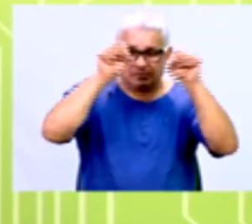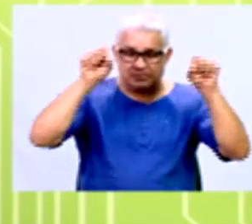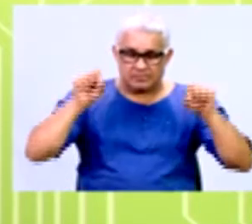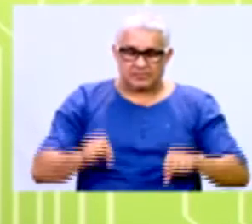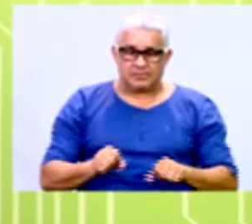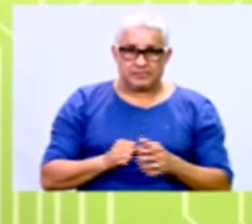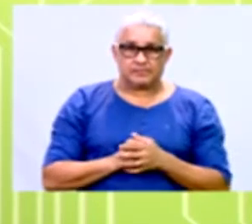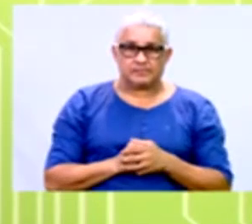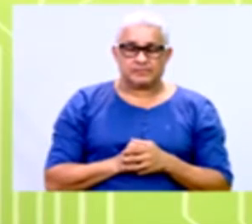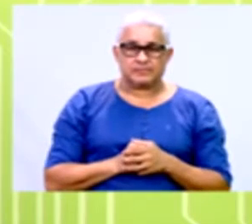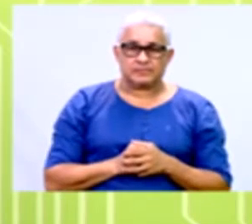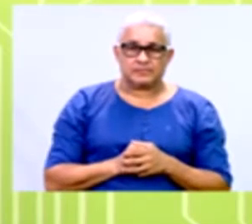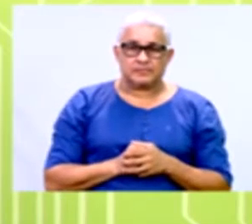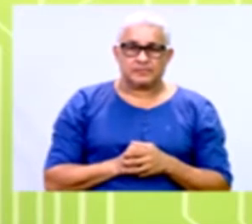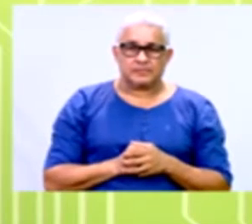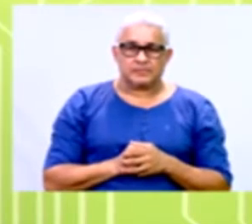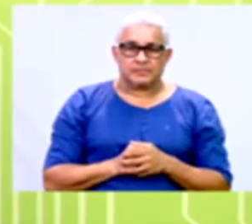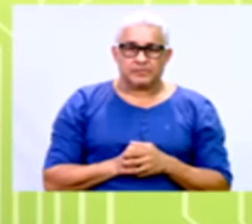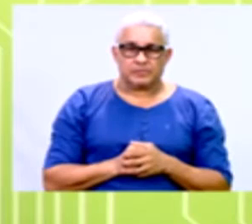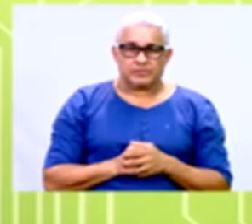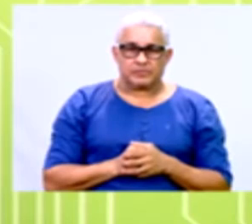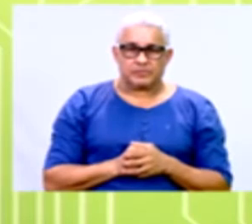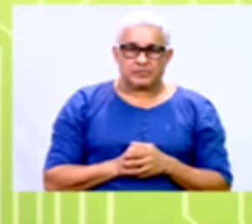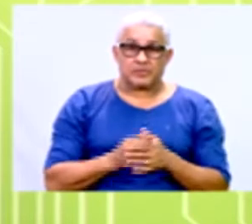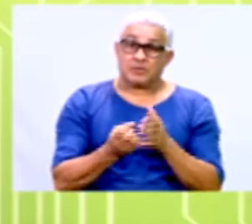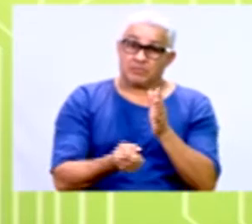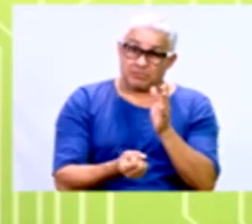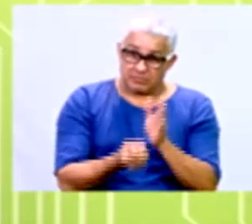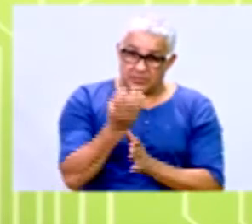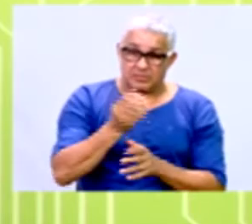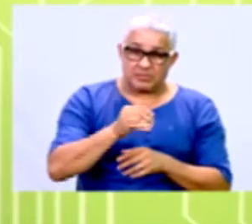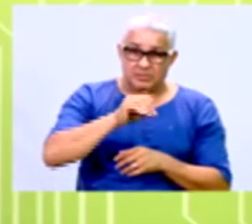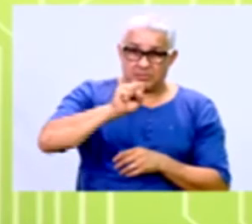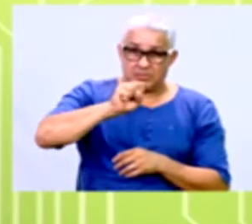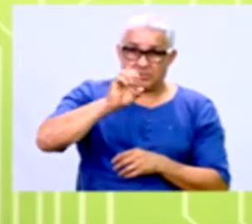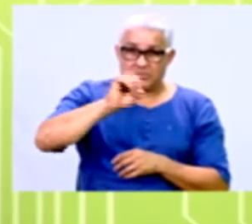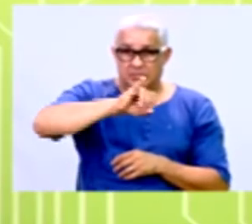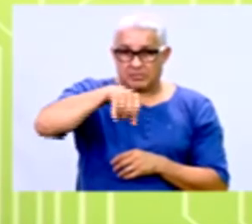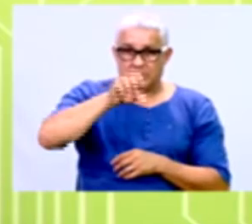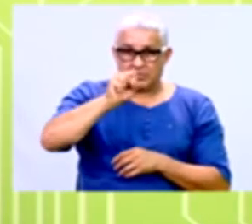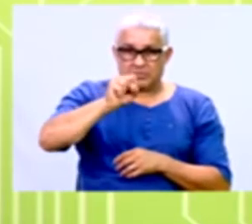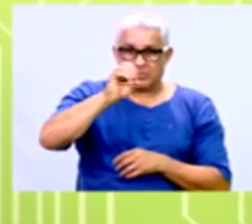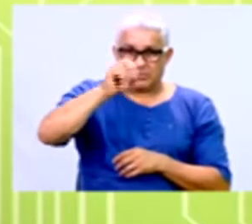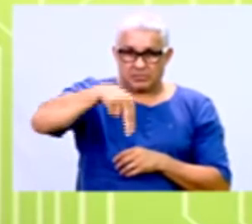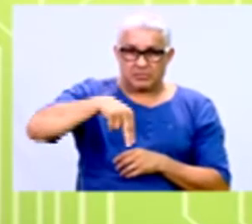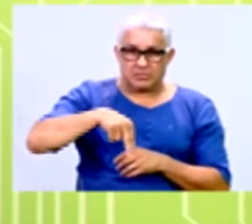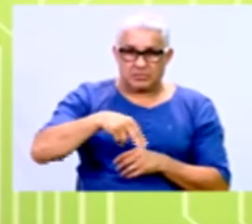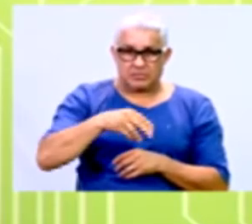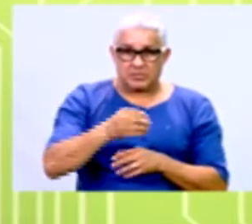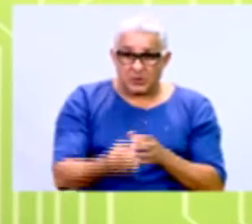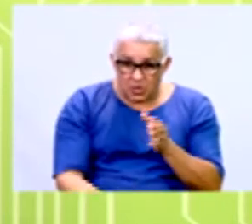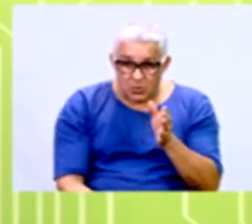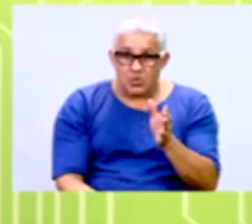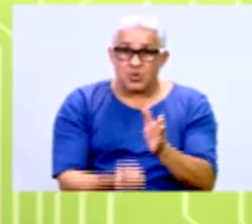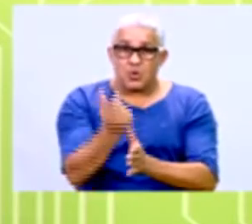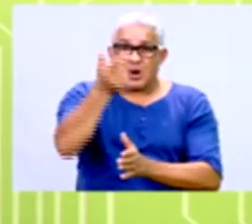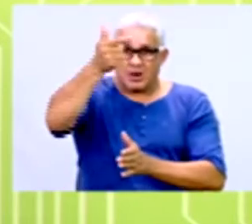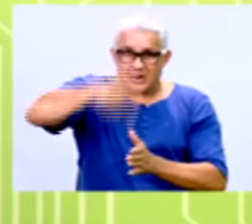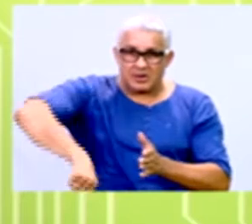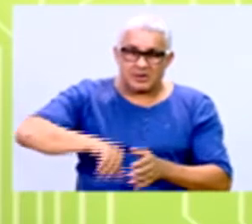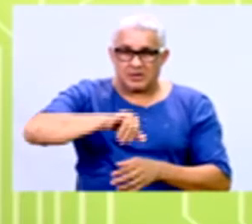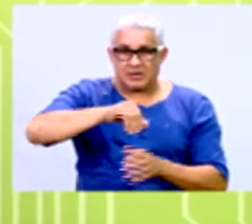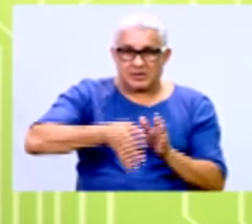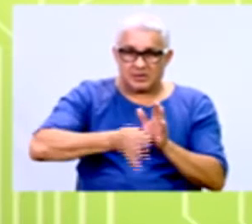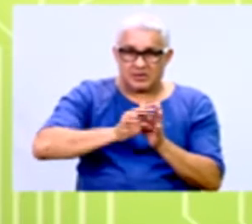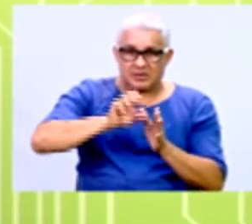né? E quando veio a questão do JSON, né, veio também a questão de ressurgir o JavaScript. Hoje,